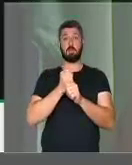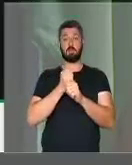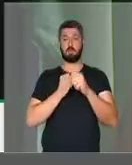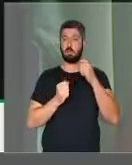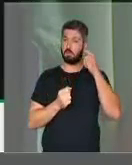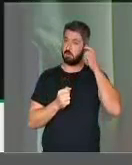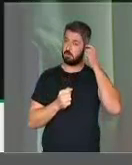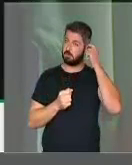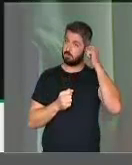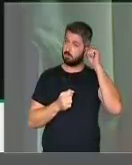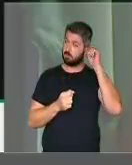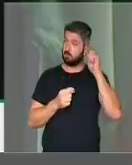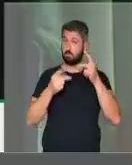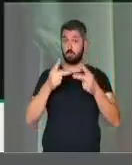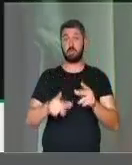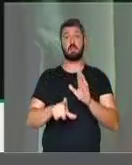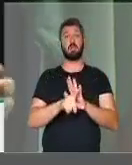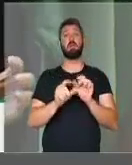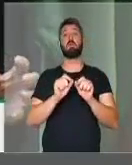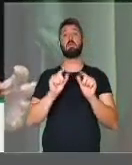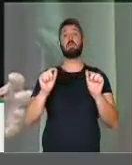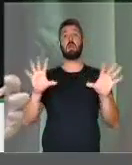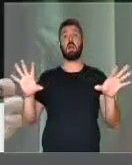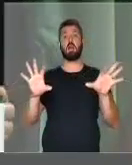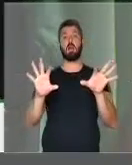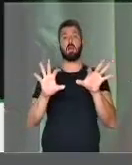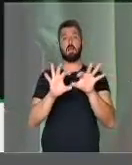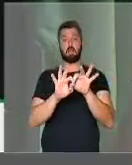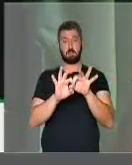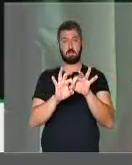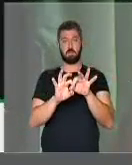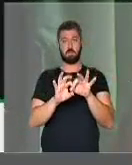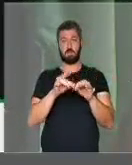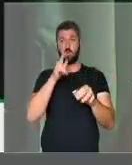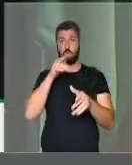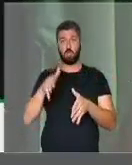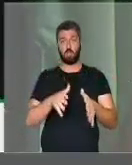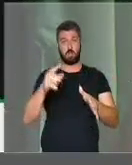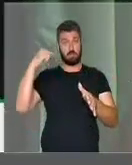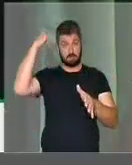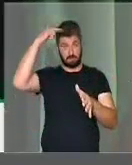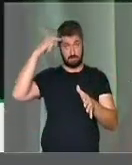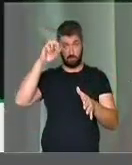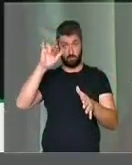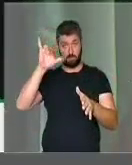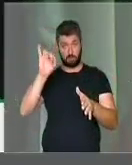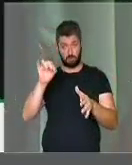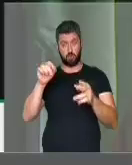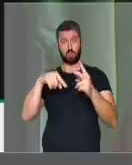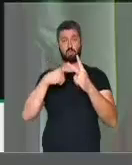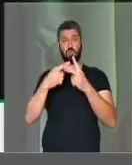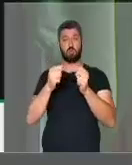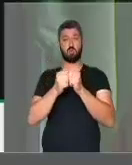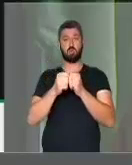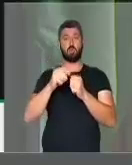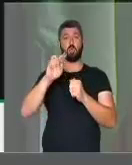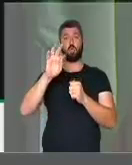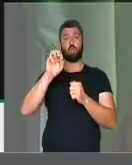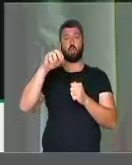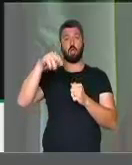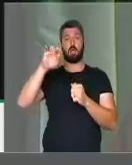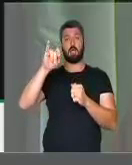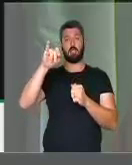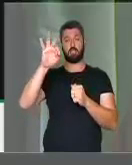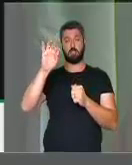anos, um projeto de lei para fazer a interligação do Rio São Francisco com o Rio Tocantins, foi